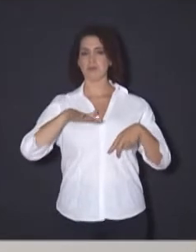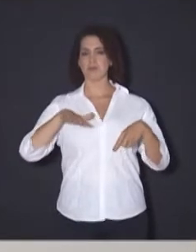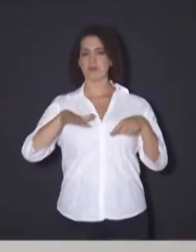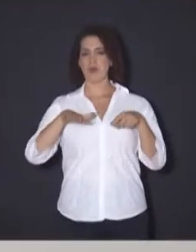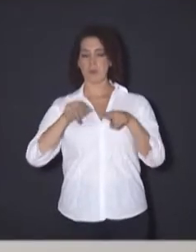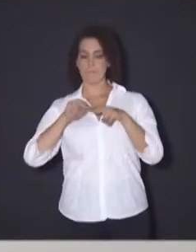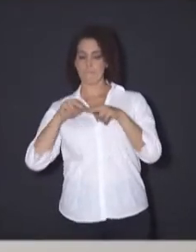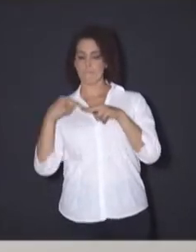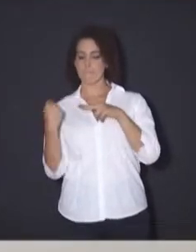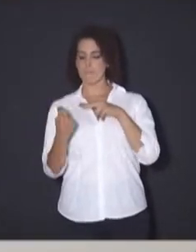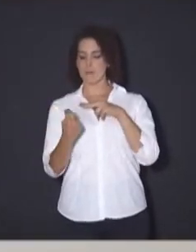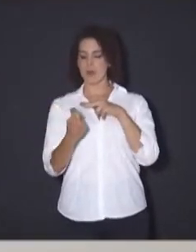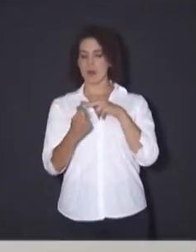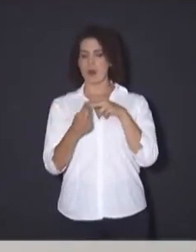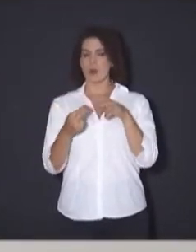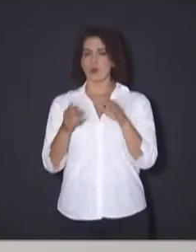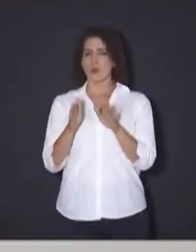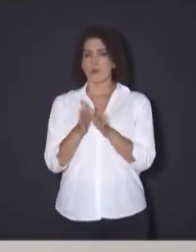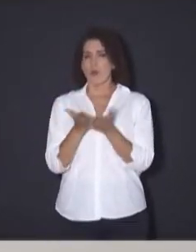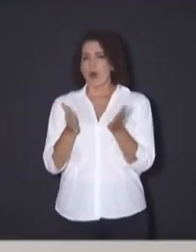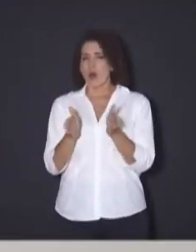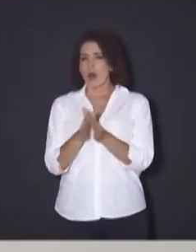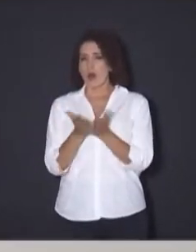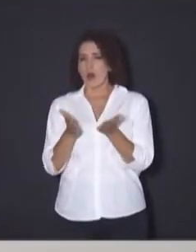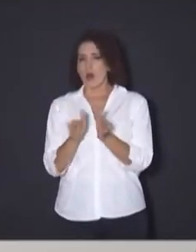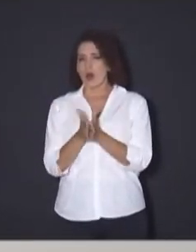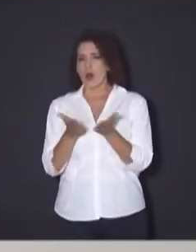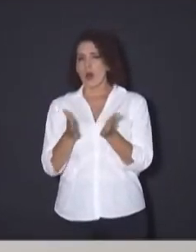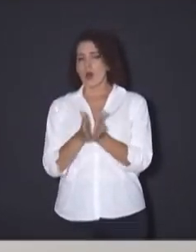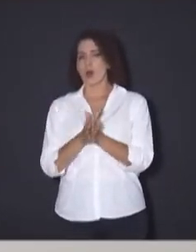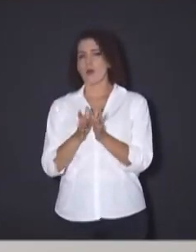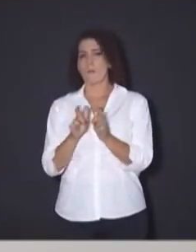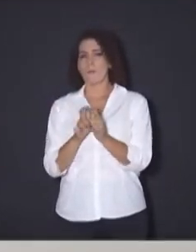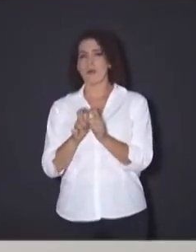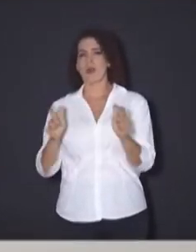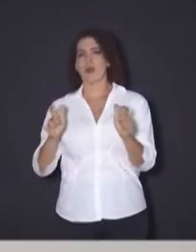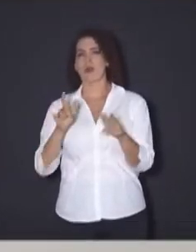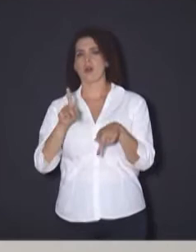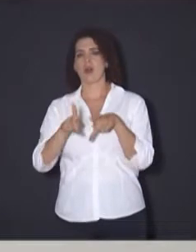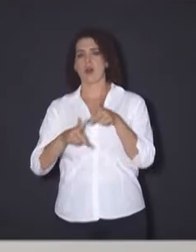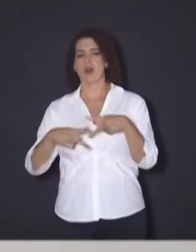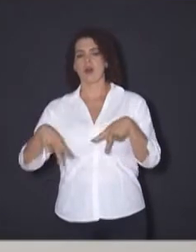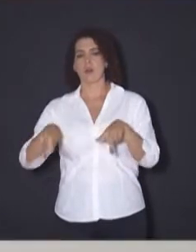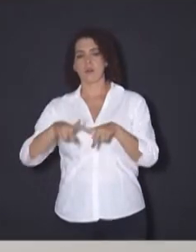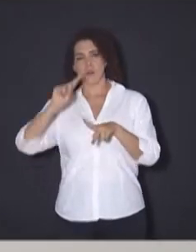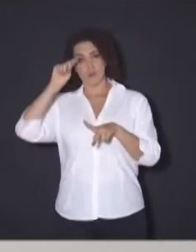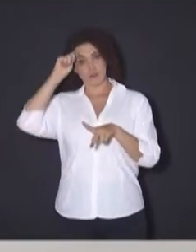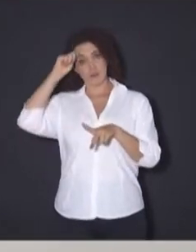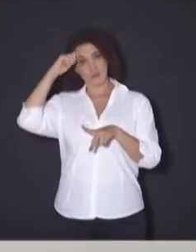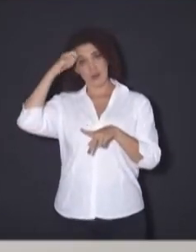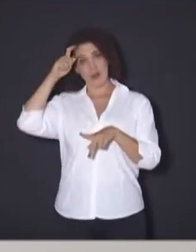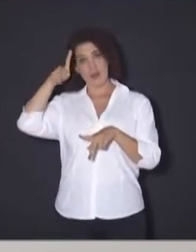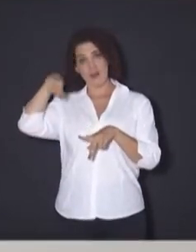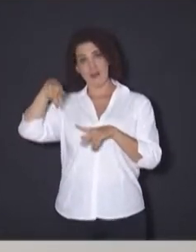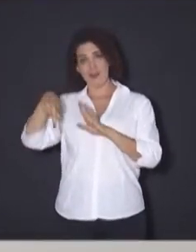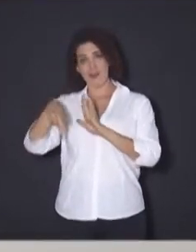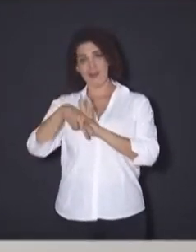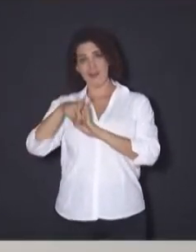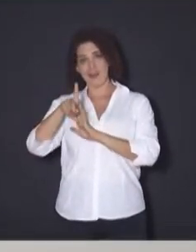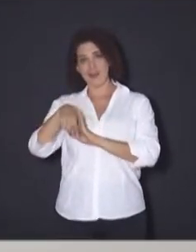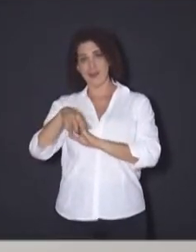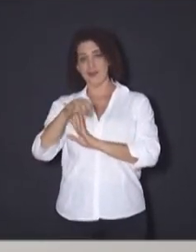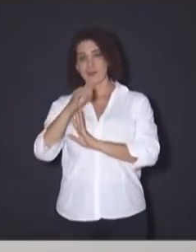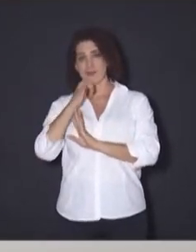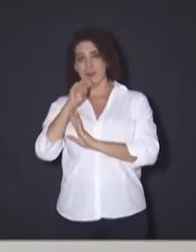bairro pobre maioritariamente negro como é a realidade da região metropolitana de